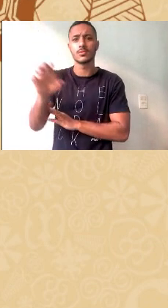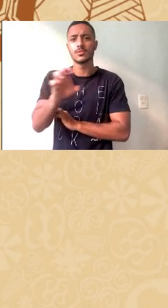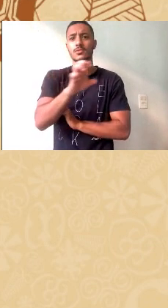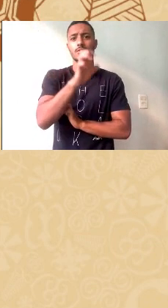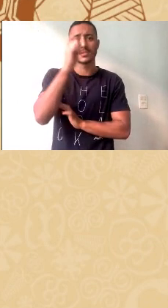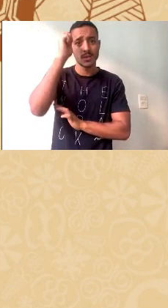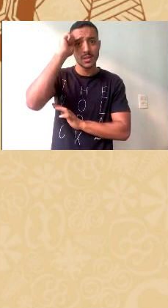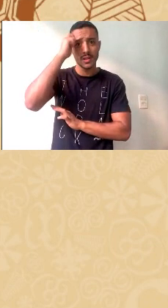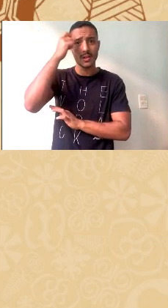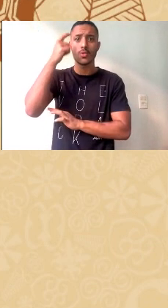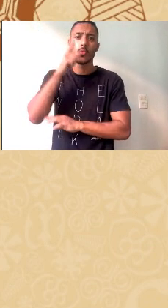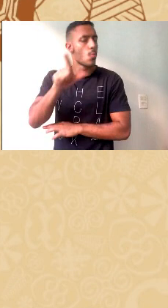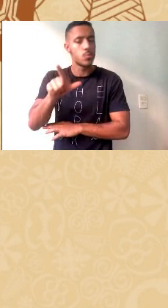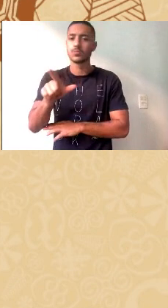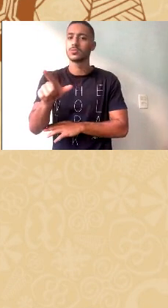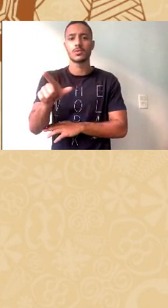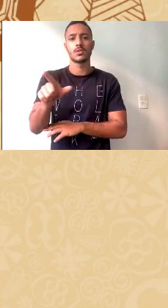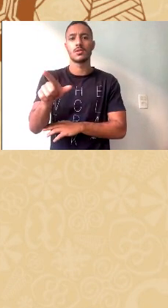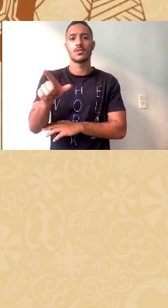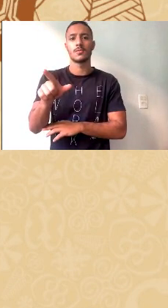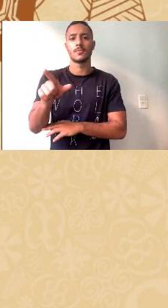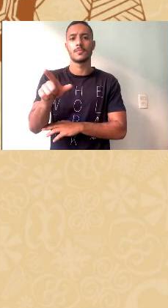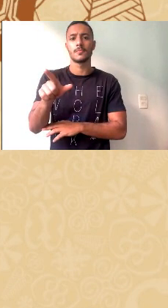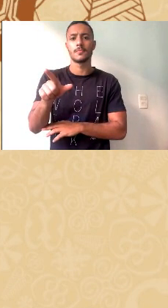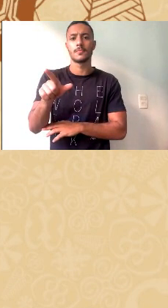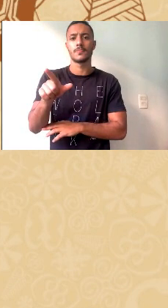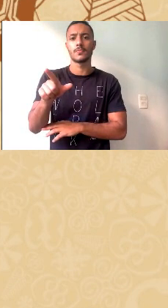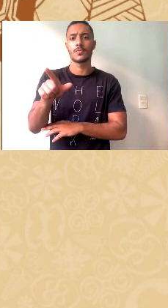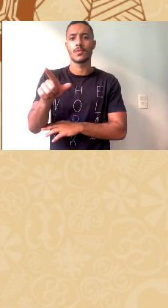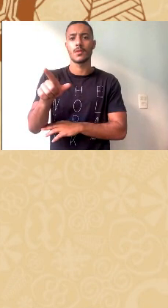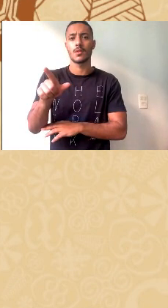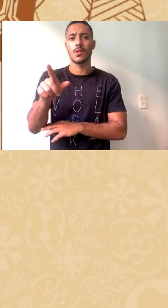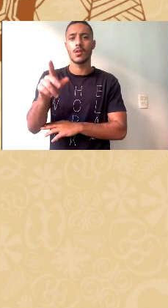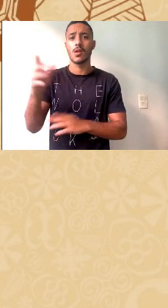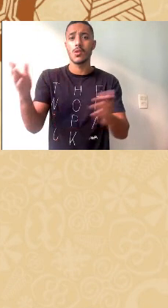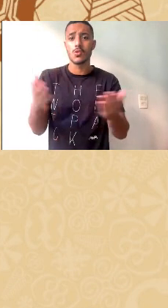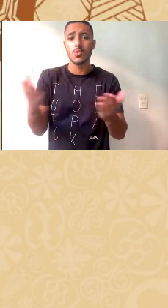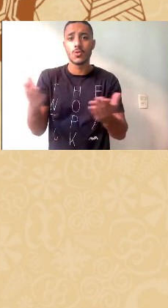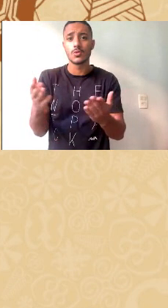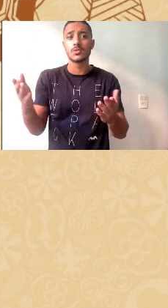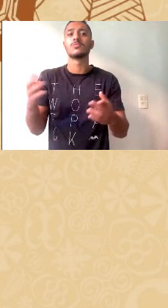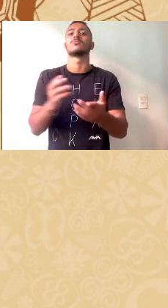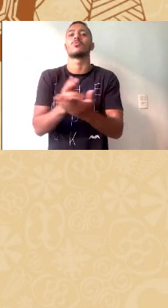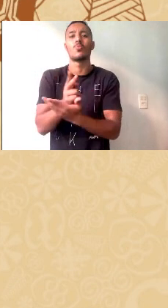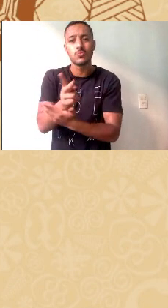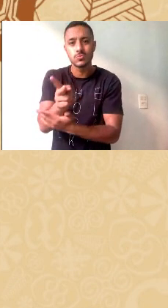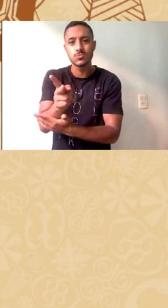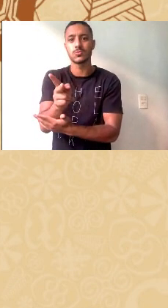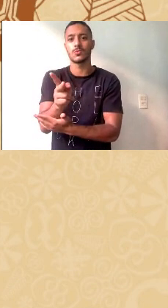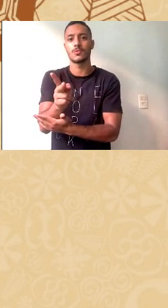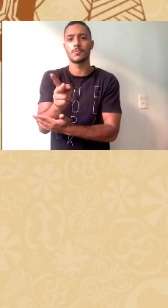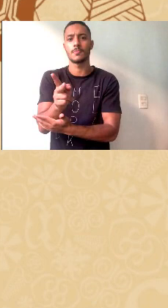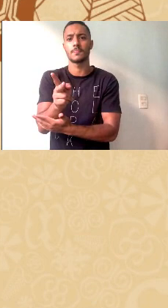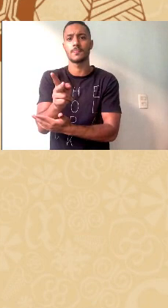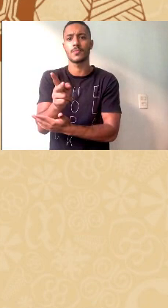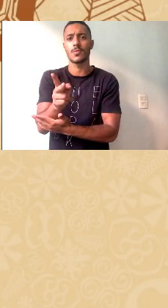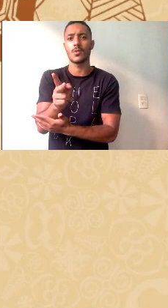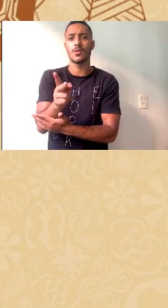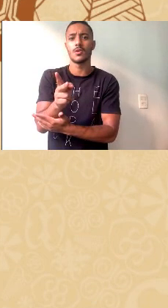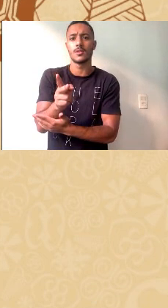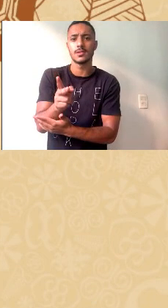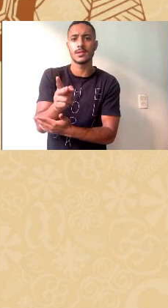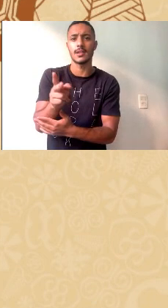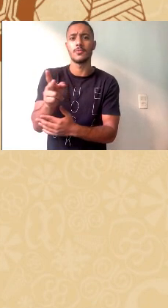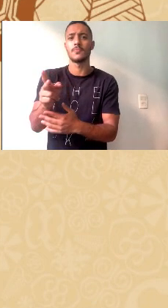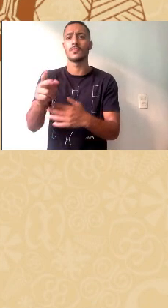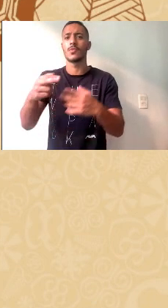conta. Como a gente vê que isso é tão presente hoje ainda, né? Tantas demandas que o Estado, né, ainda não